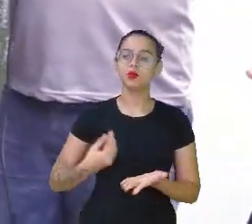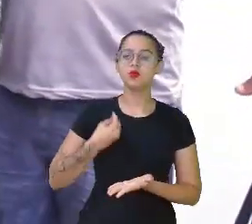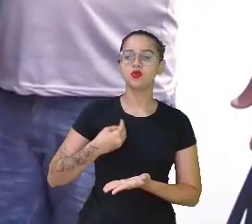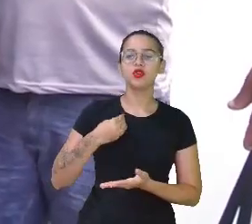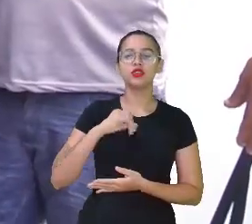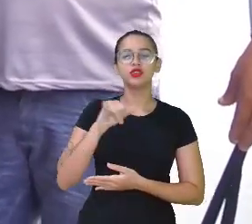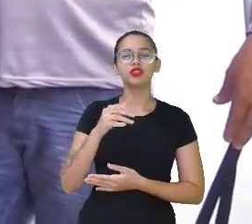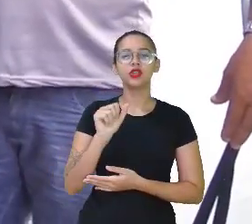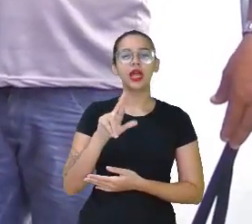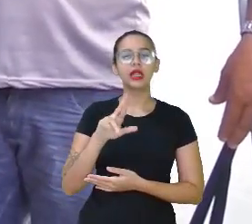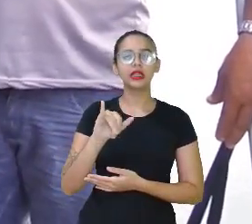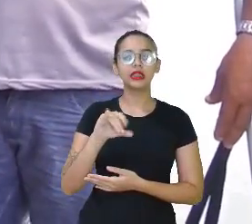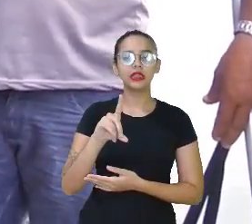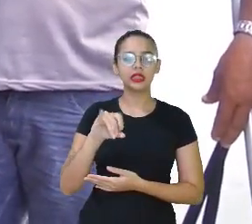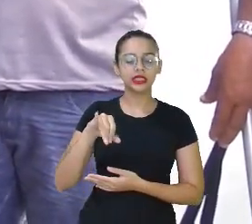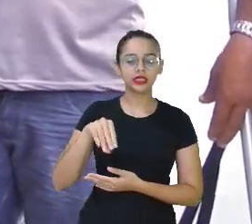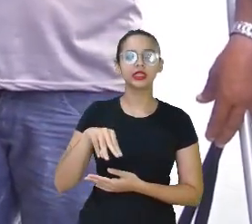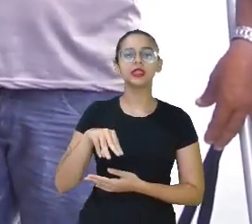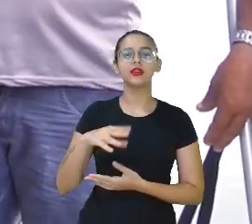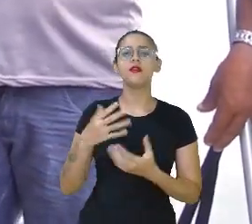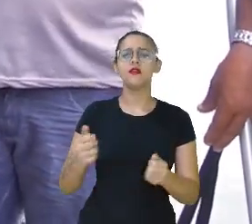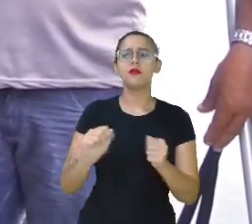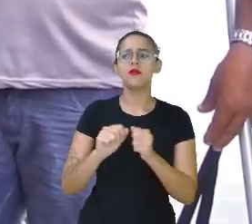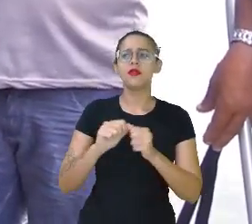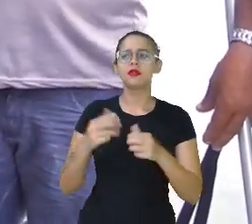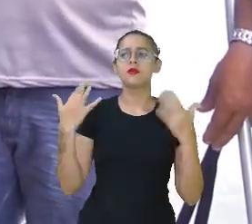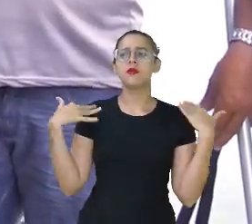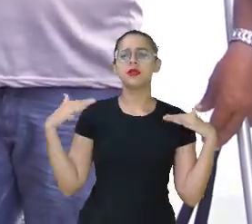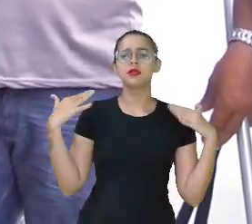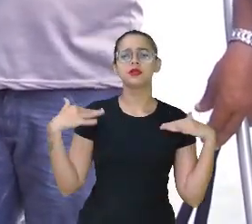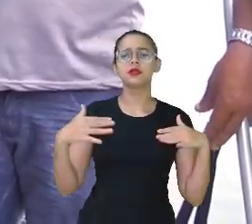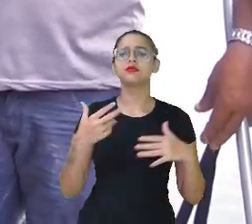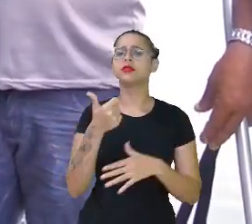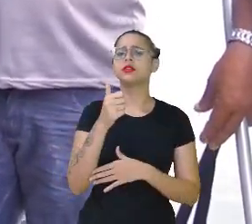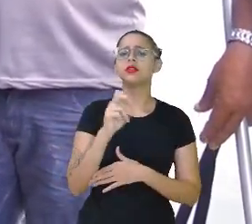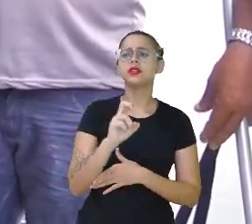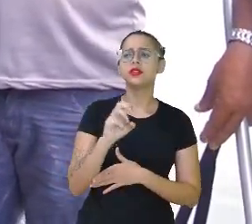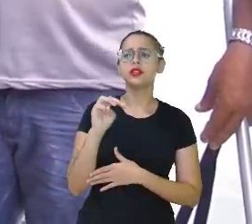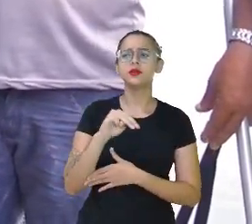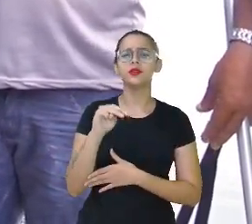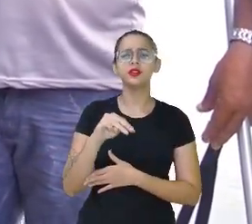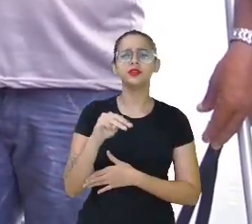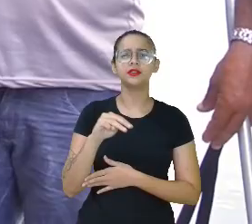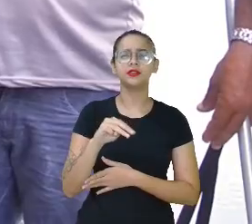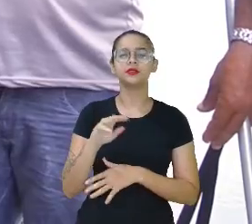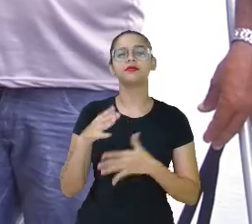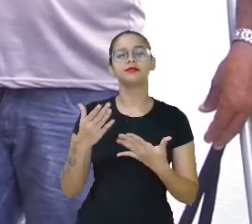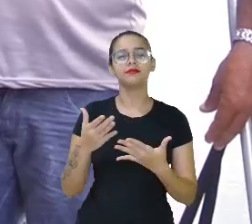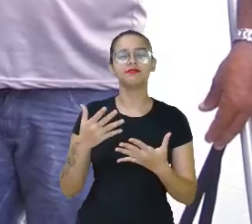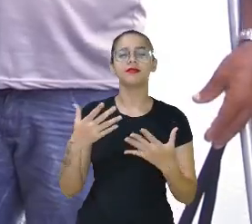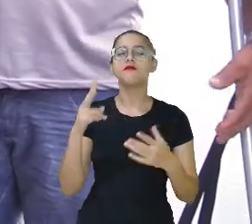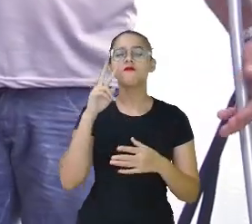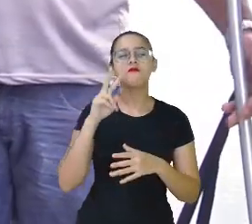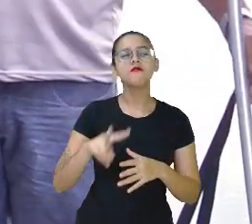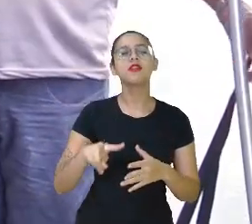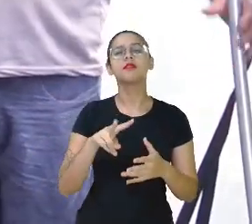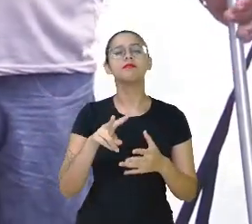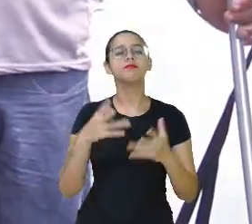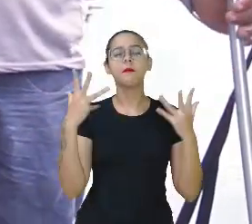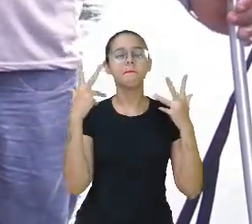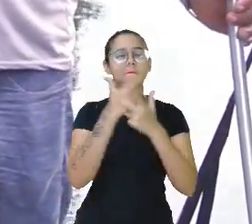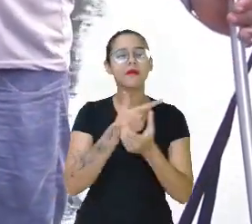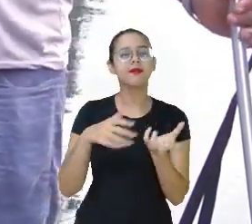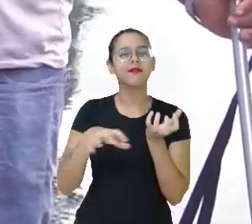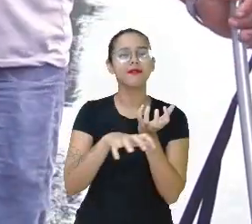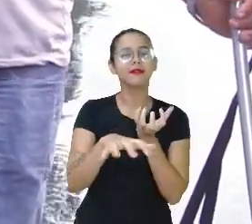Jardim do Baobá e a gente vamos fazer um passeio agora, de 10 a 15 minutinhos, e para ver a beleza do rio Capibaribe. O rio